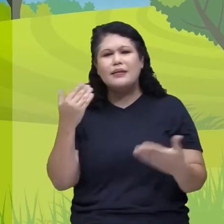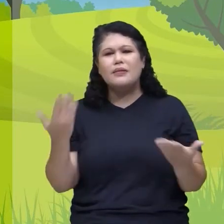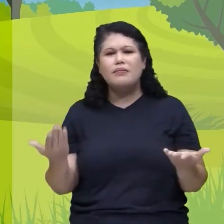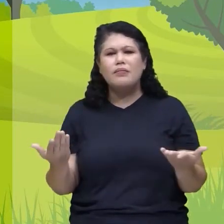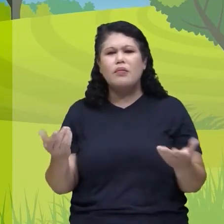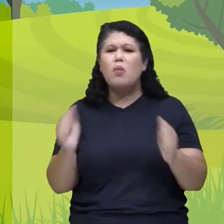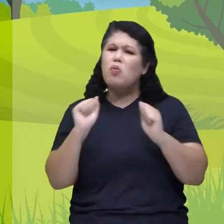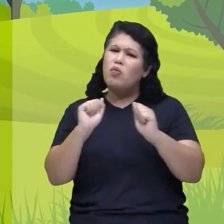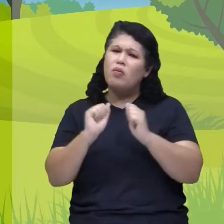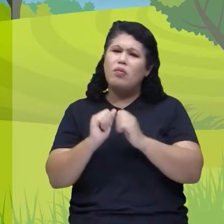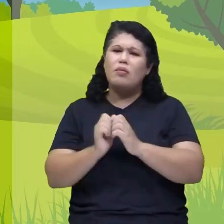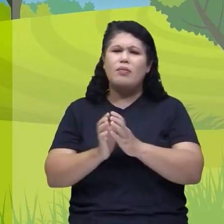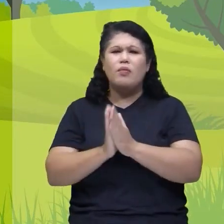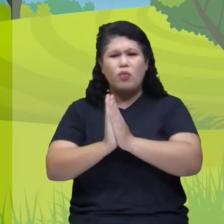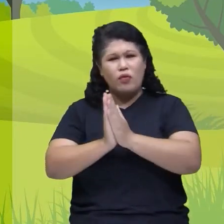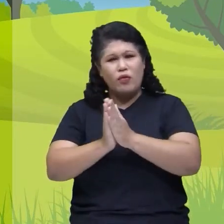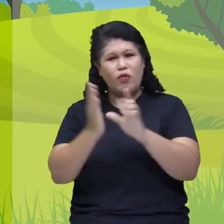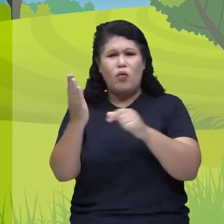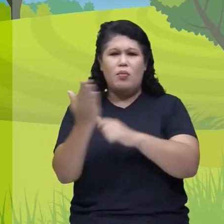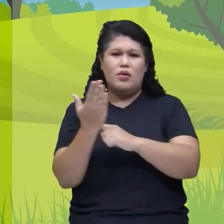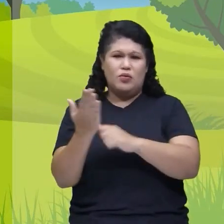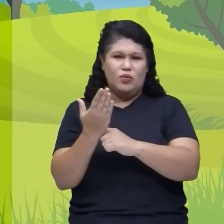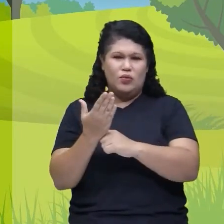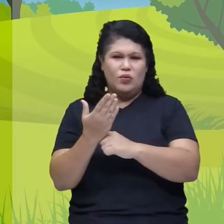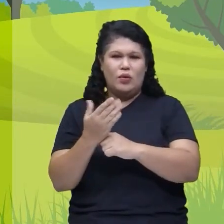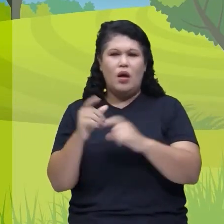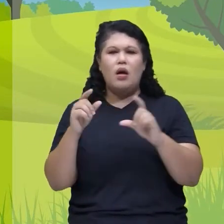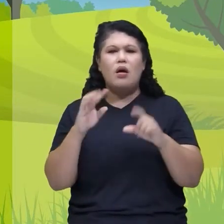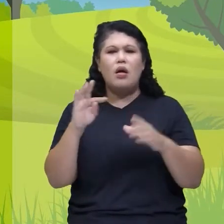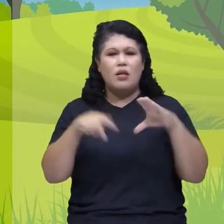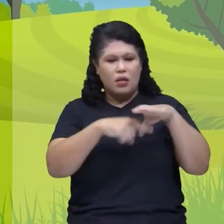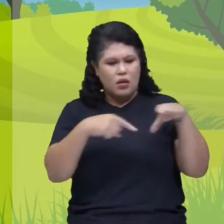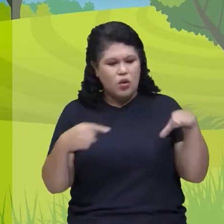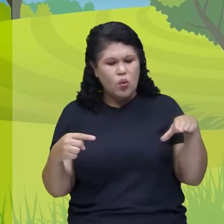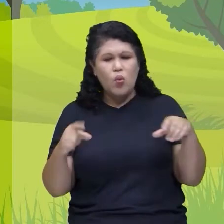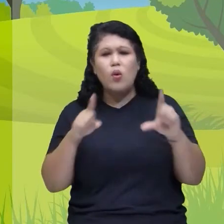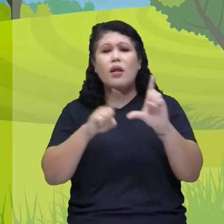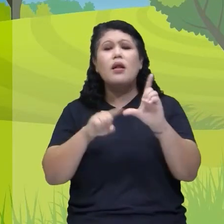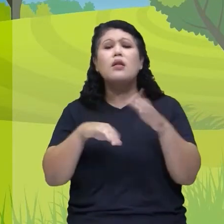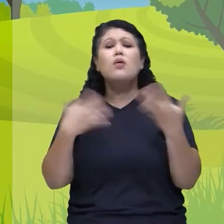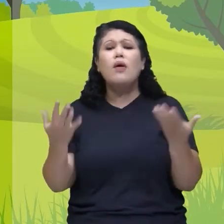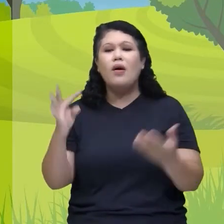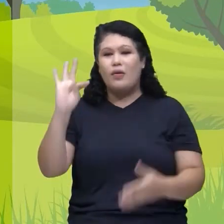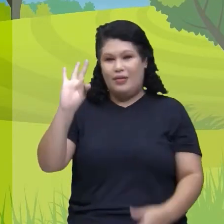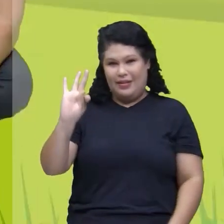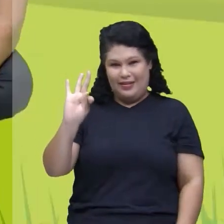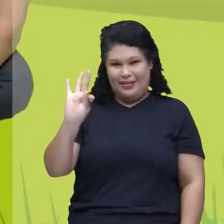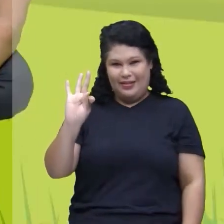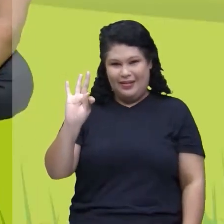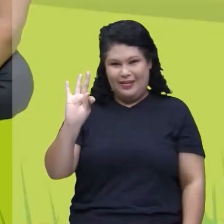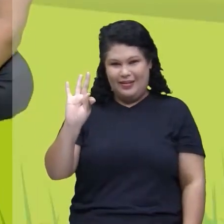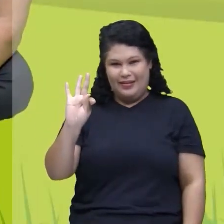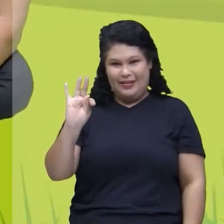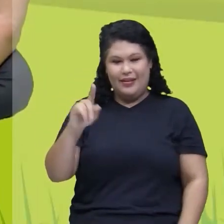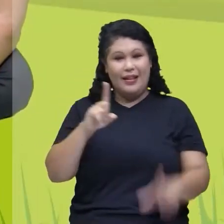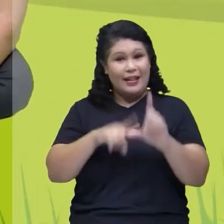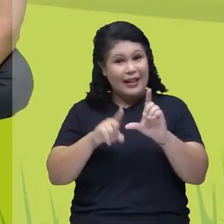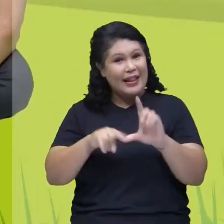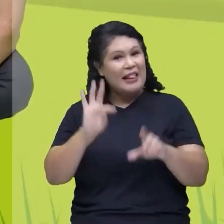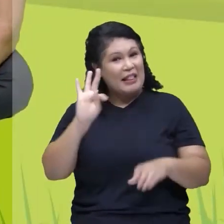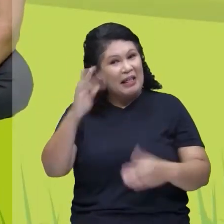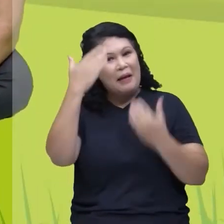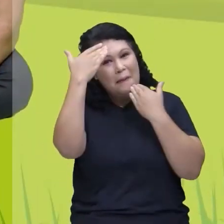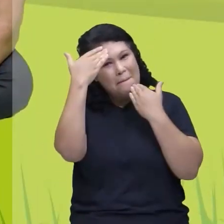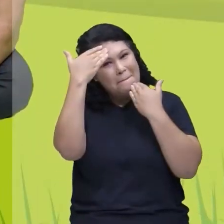quero que vocês me ajudem, crianças. Podem me ajudar? Tatu se escreve com a letra T. Poxa, obrigado. Letra T, isso mesmo.